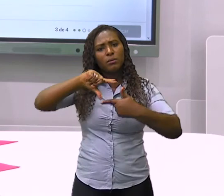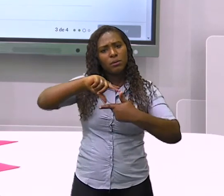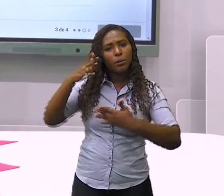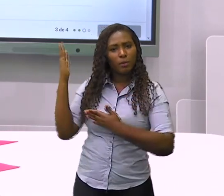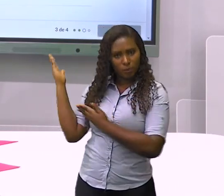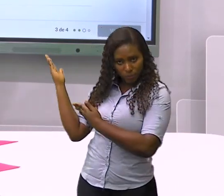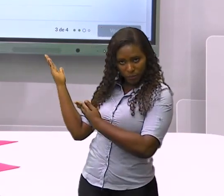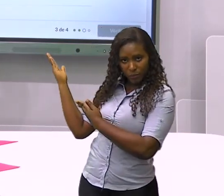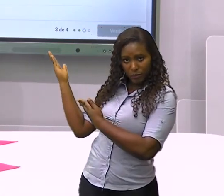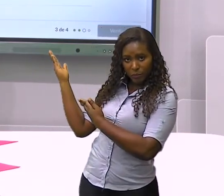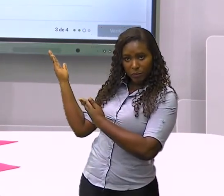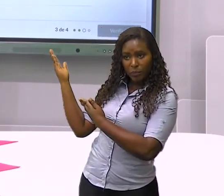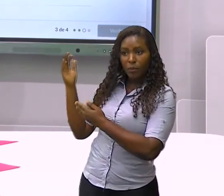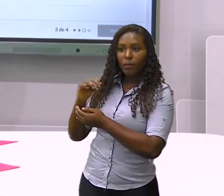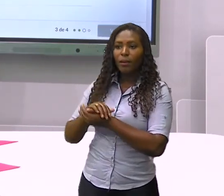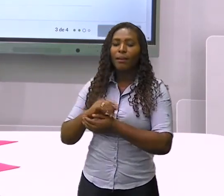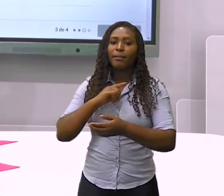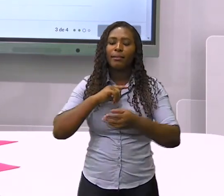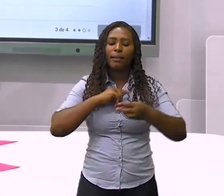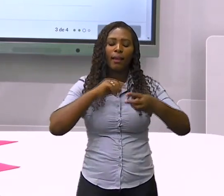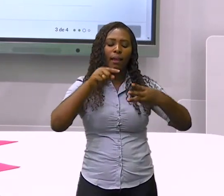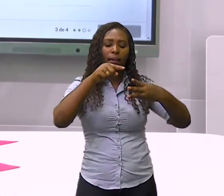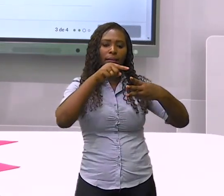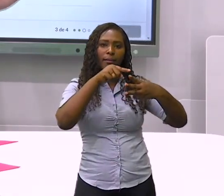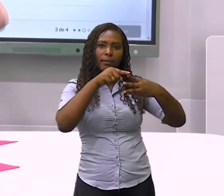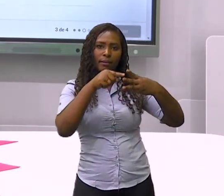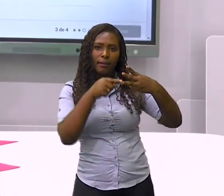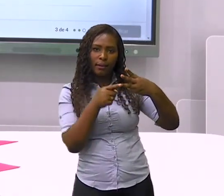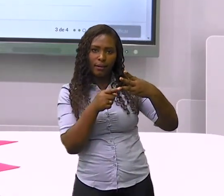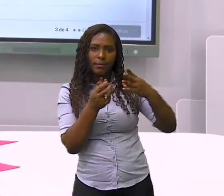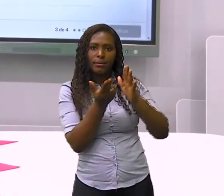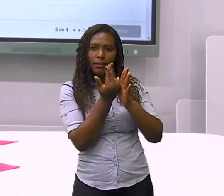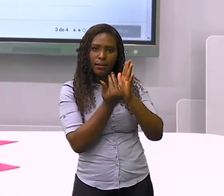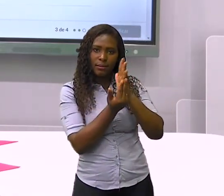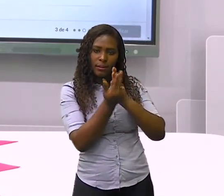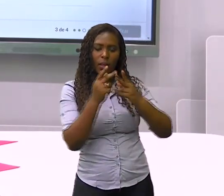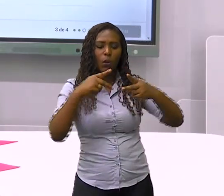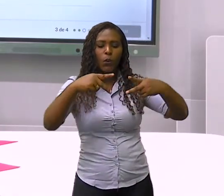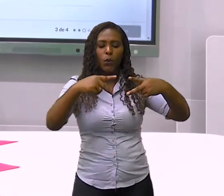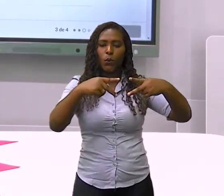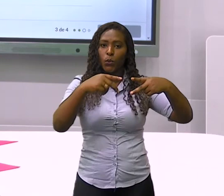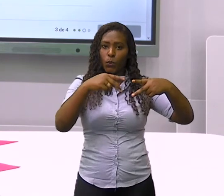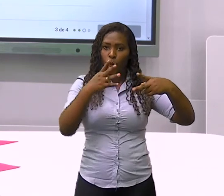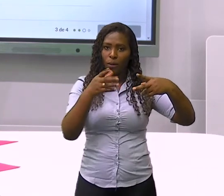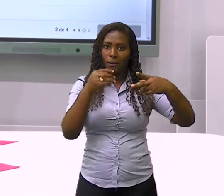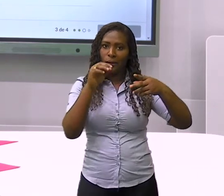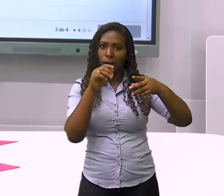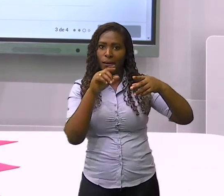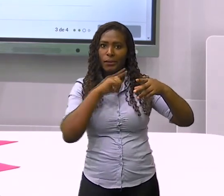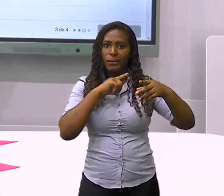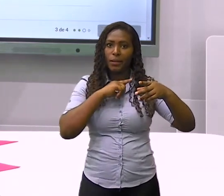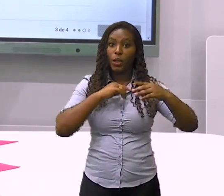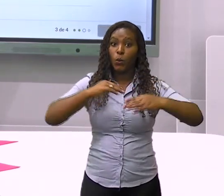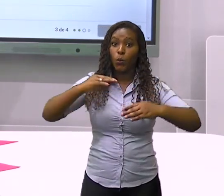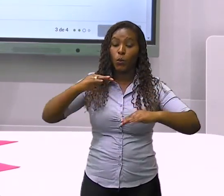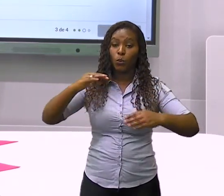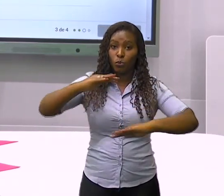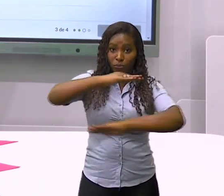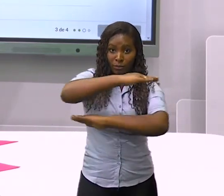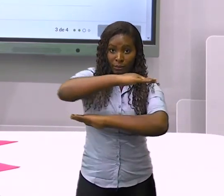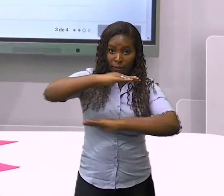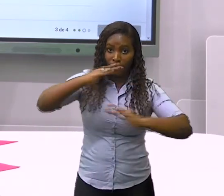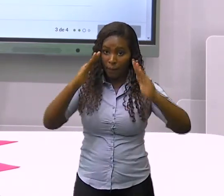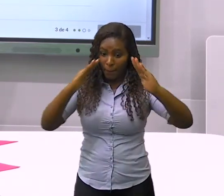nós temos aqui 2 paralelogramas e nós temos um trapézio. Já verificamos aqui que não é,